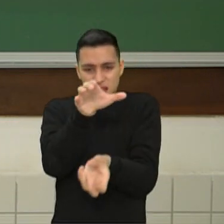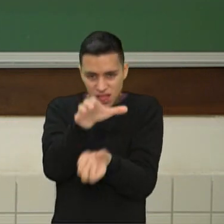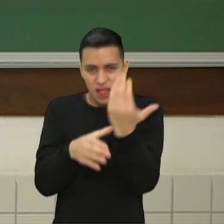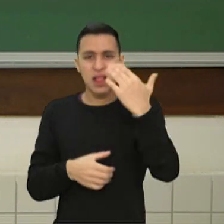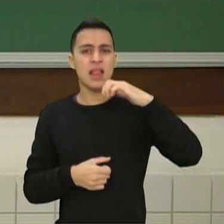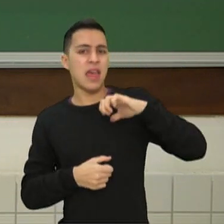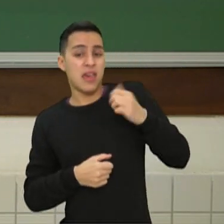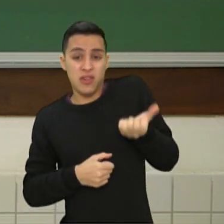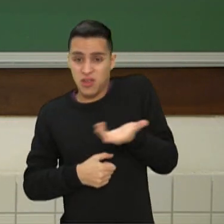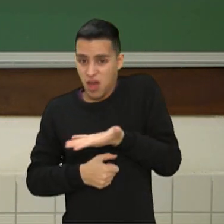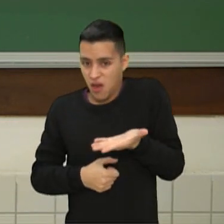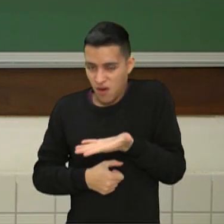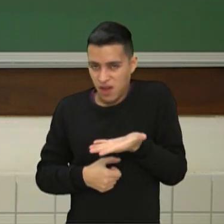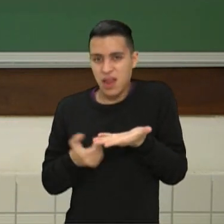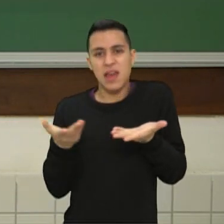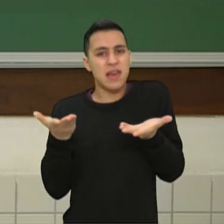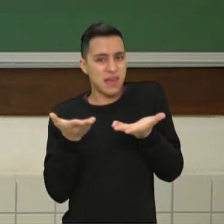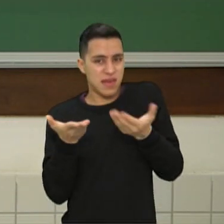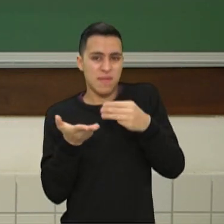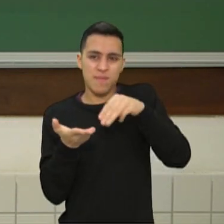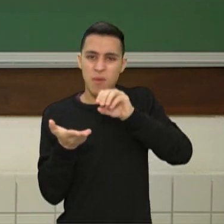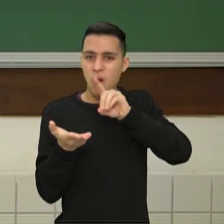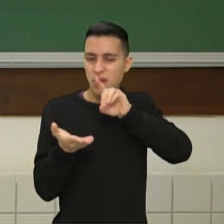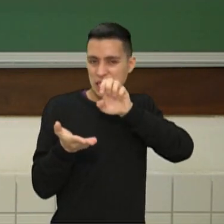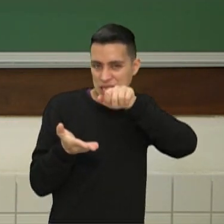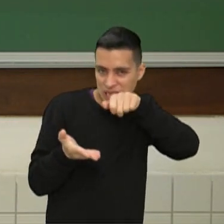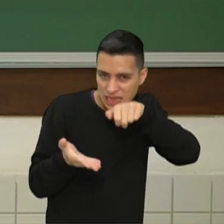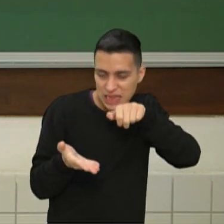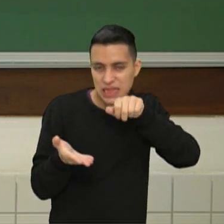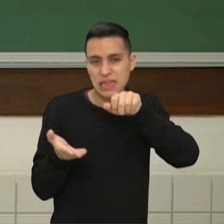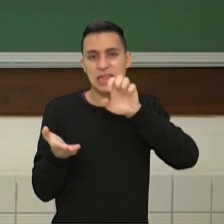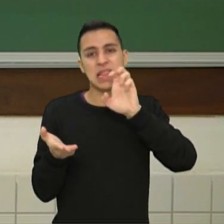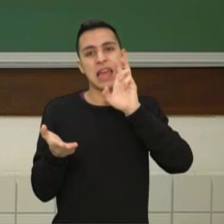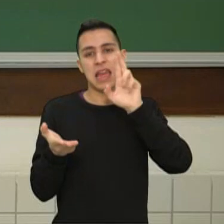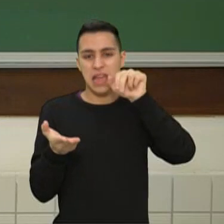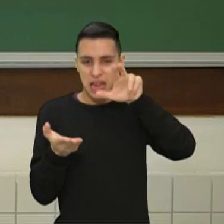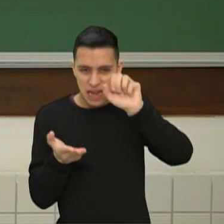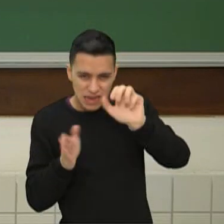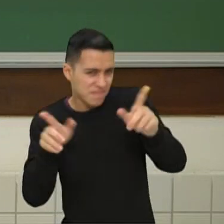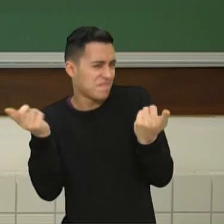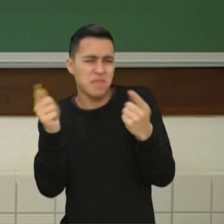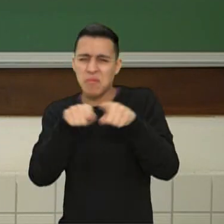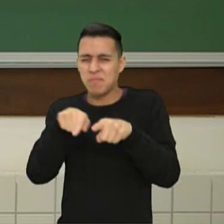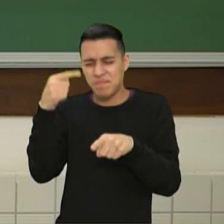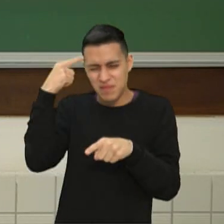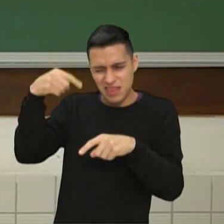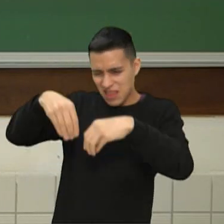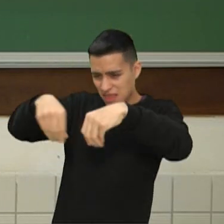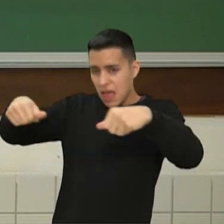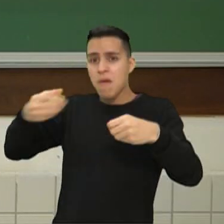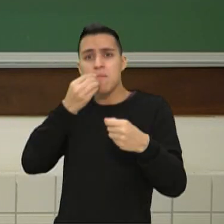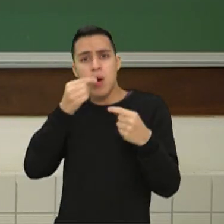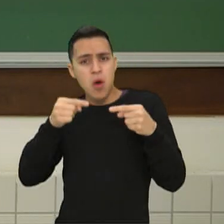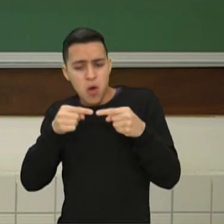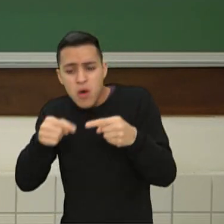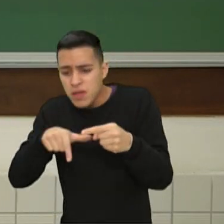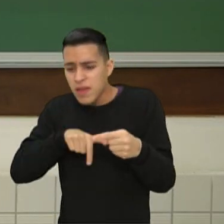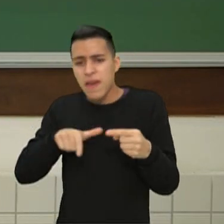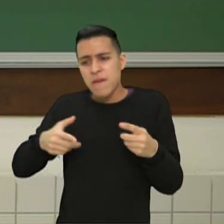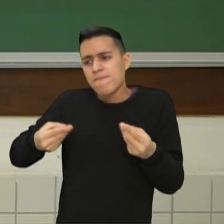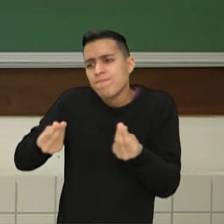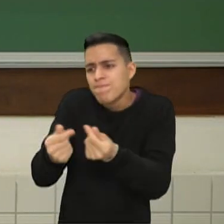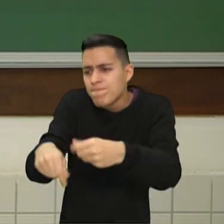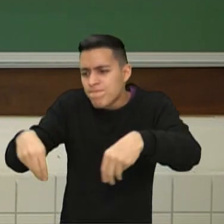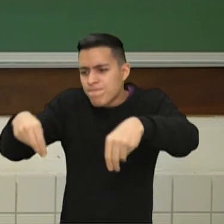a ética moderna, por exemplo, né? Ou então, quando você pensa numa terra fértil, né, um terreno fértil, cheio de nutrientes, isso é